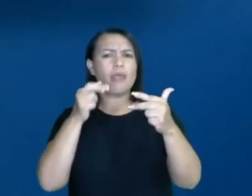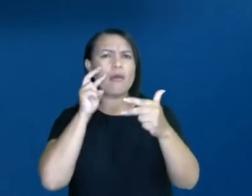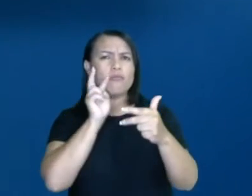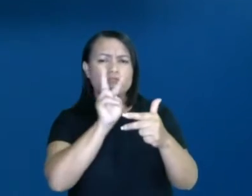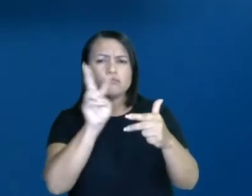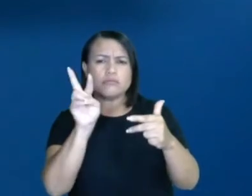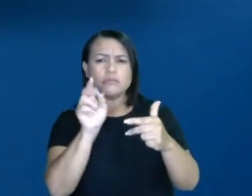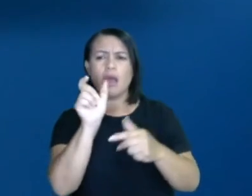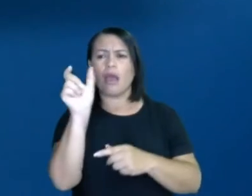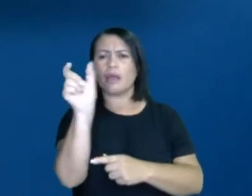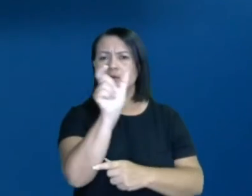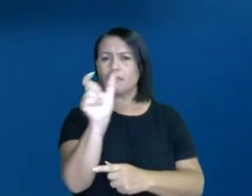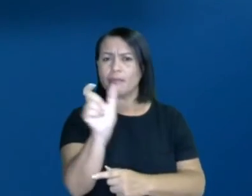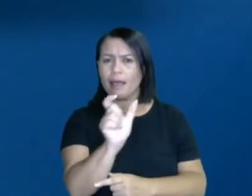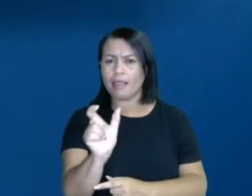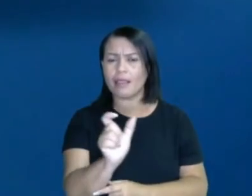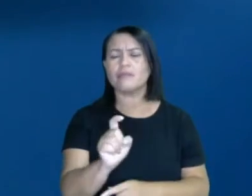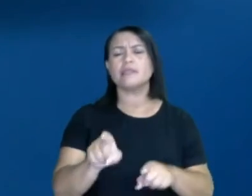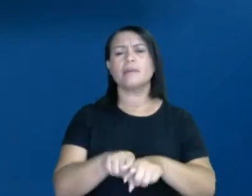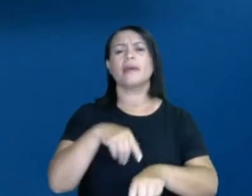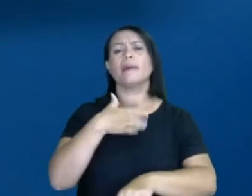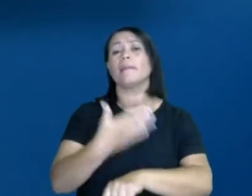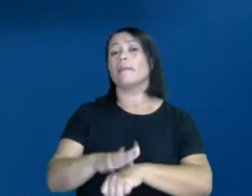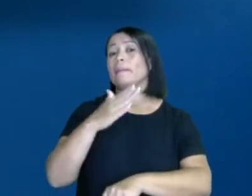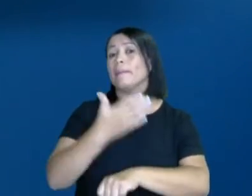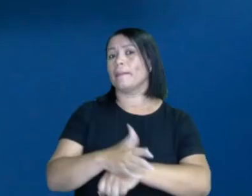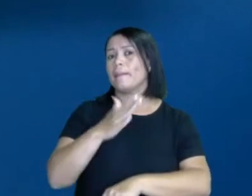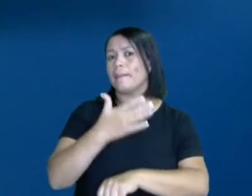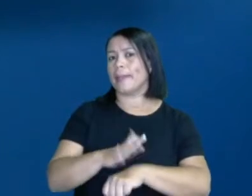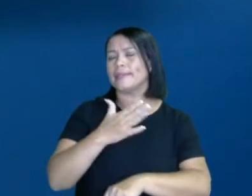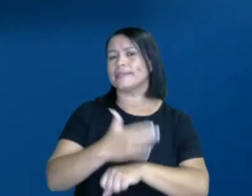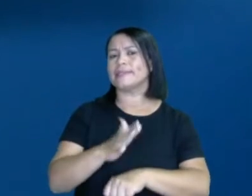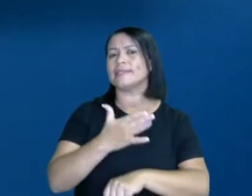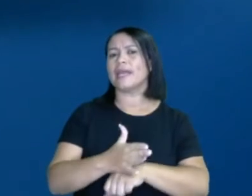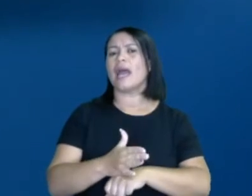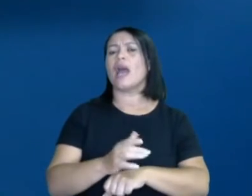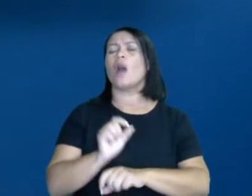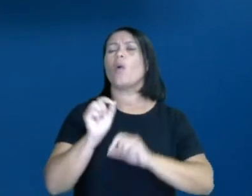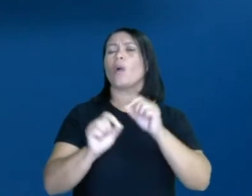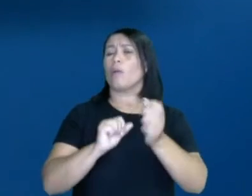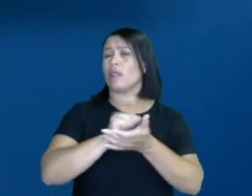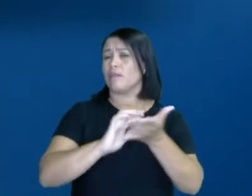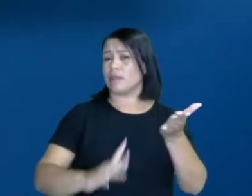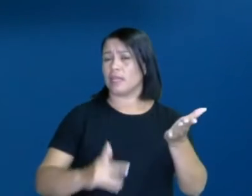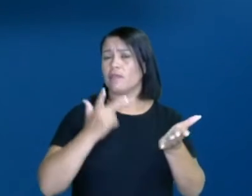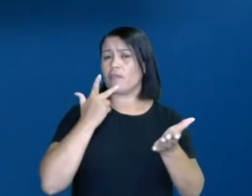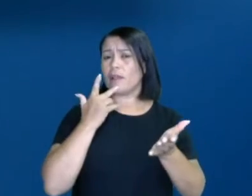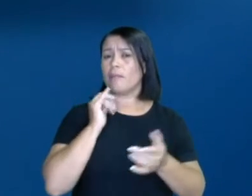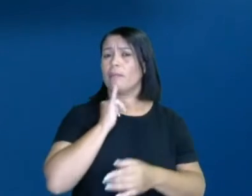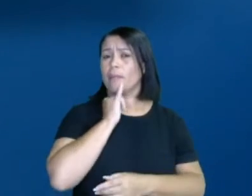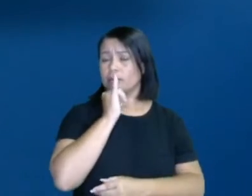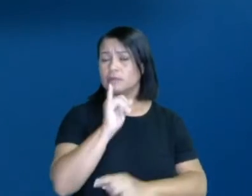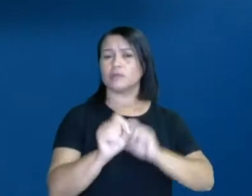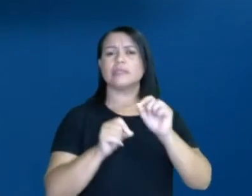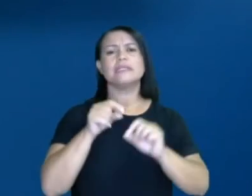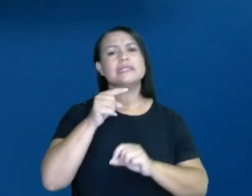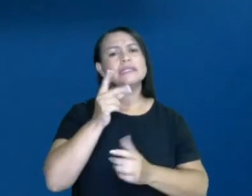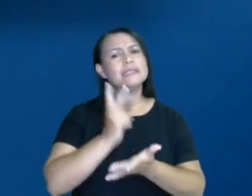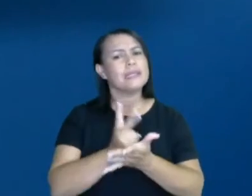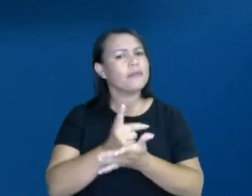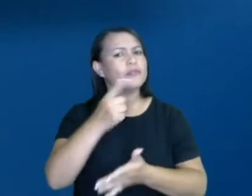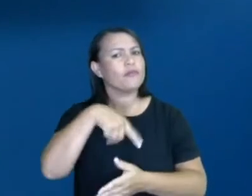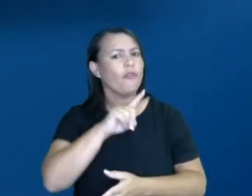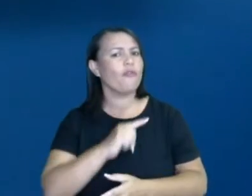palavras à mão e pratiquem isso. Uma atividade que eu vou sugerir a vocês é que sempre que